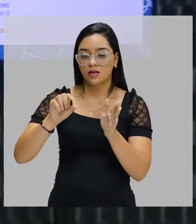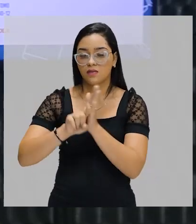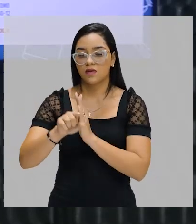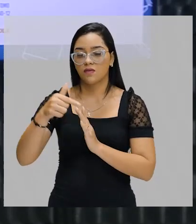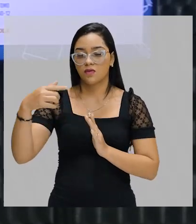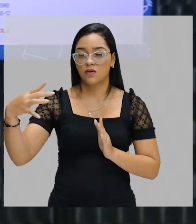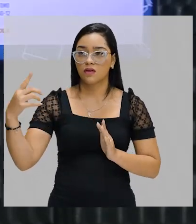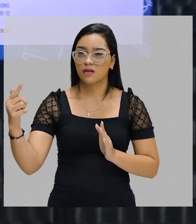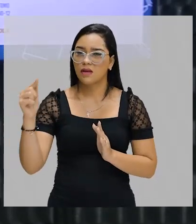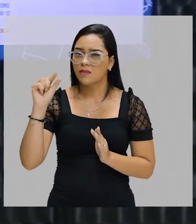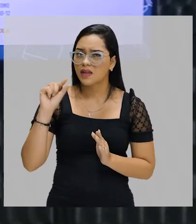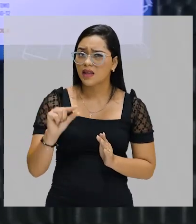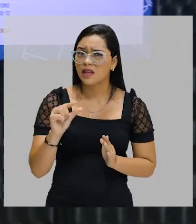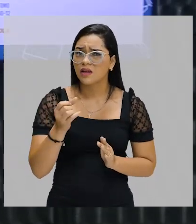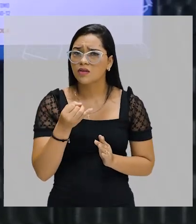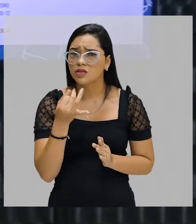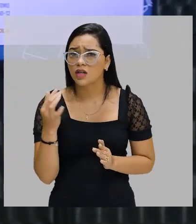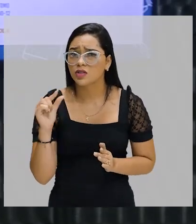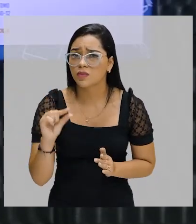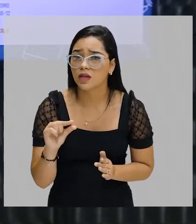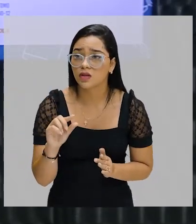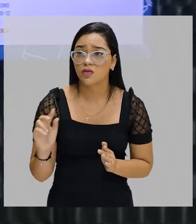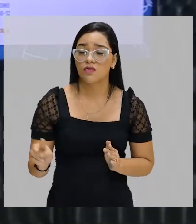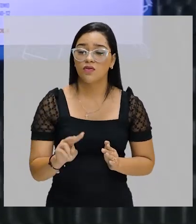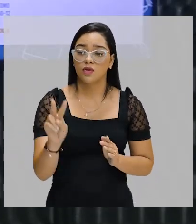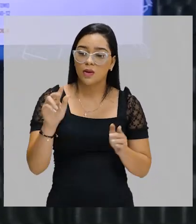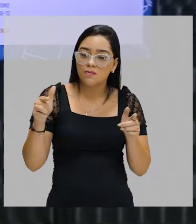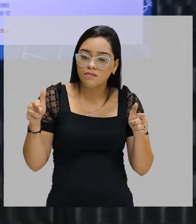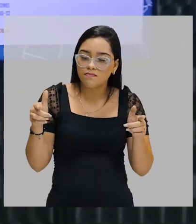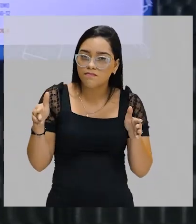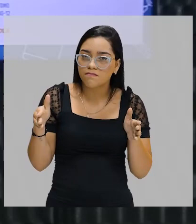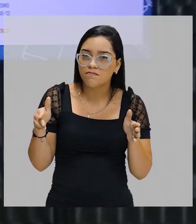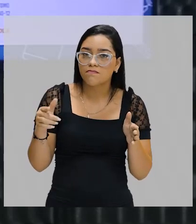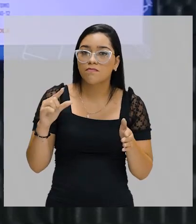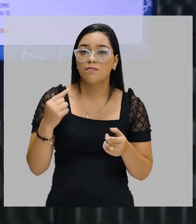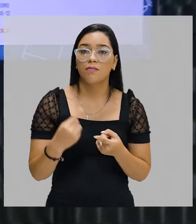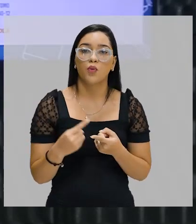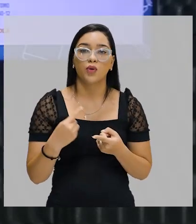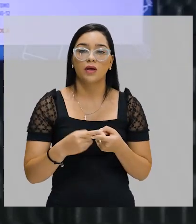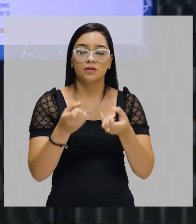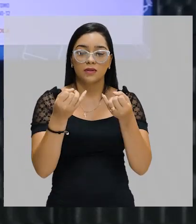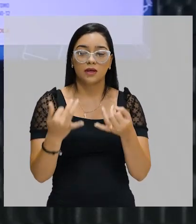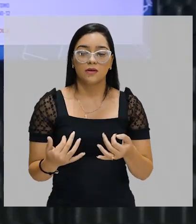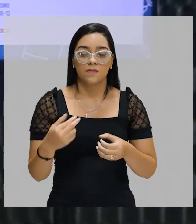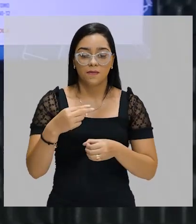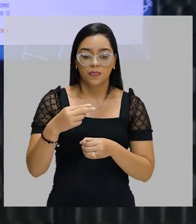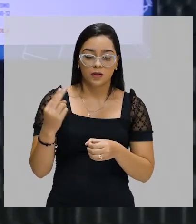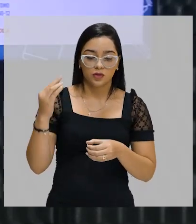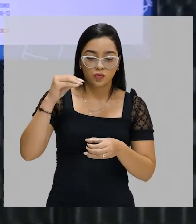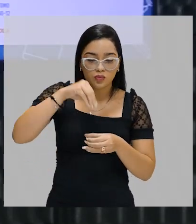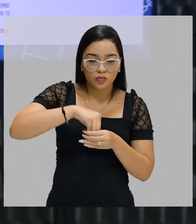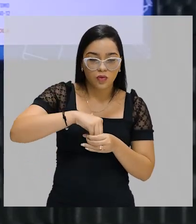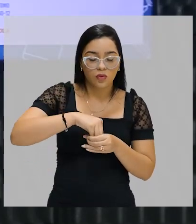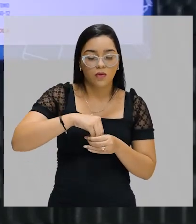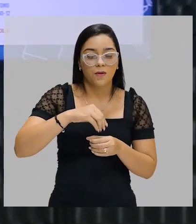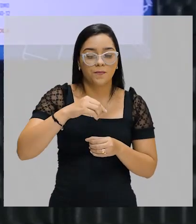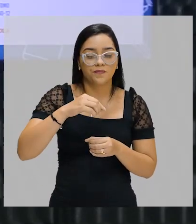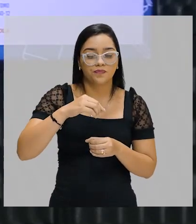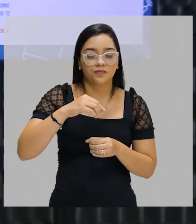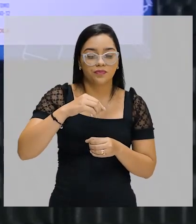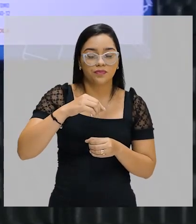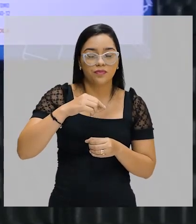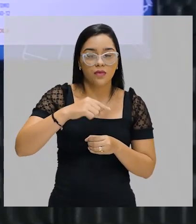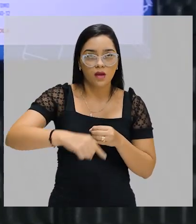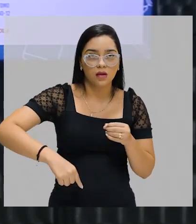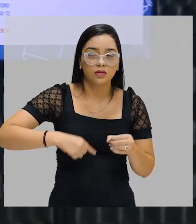uma quantidade bem pequena, né? O valor ele é muito pequeno. Isso porque nós estamos falando de um núcleo atômico,